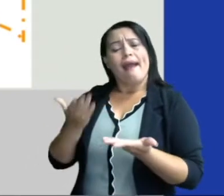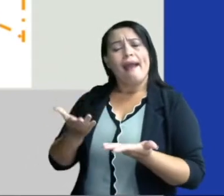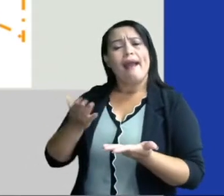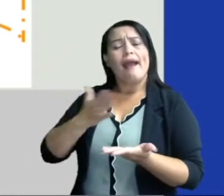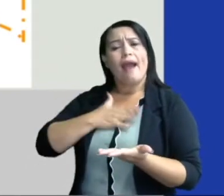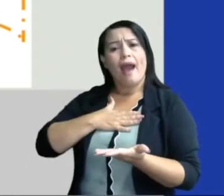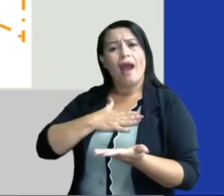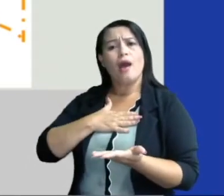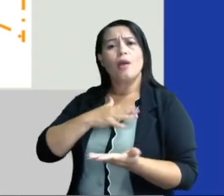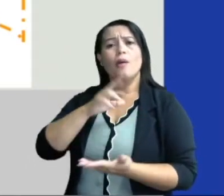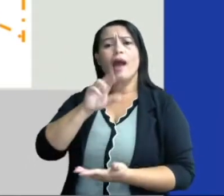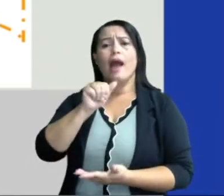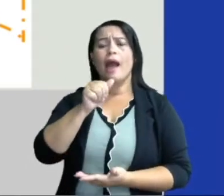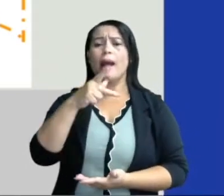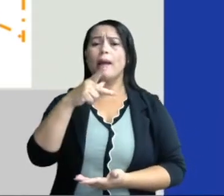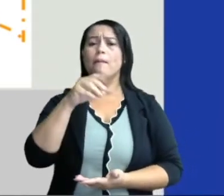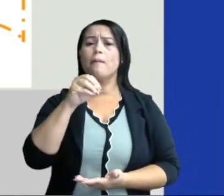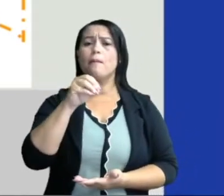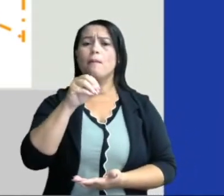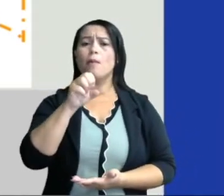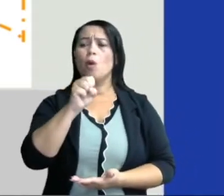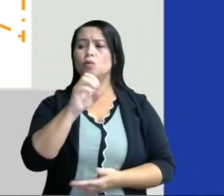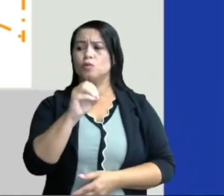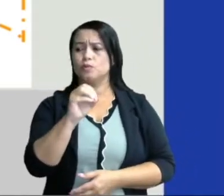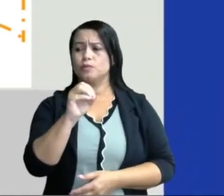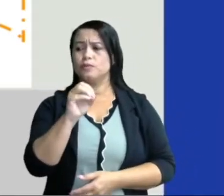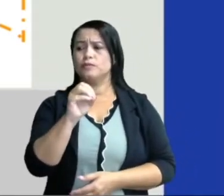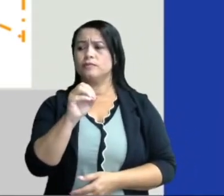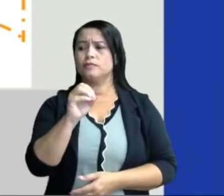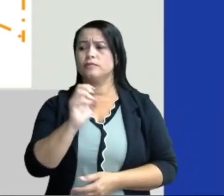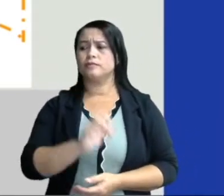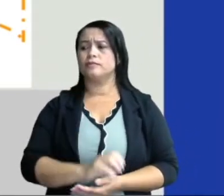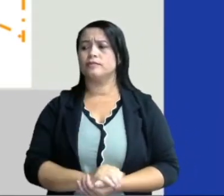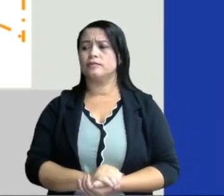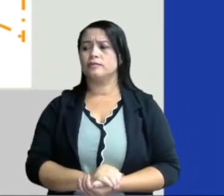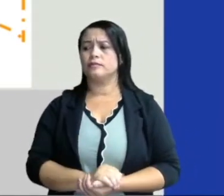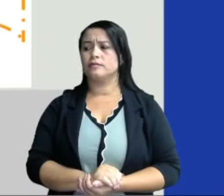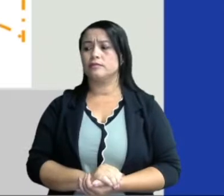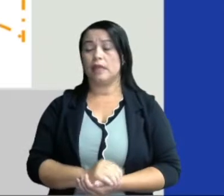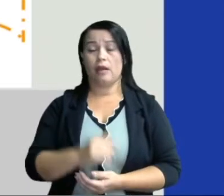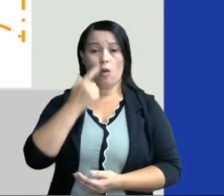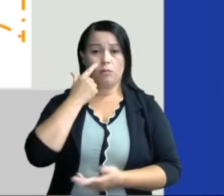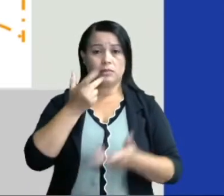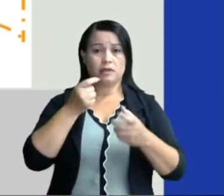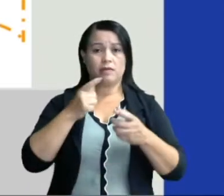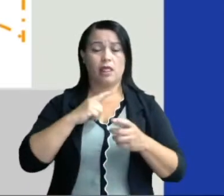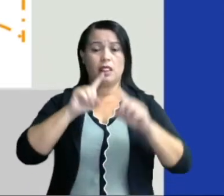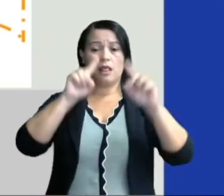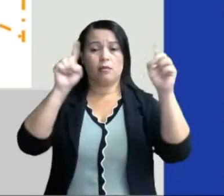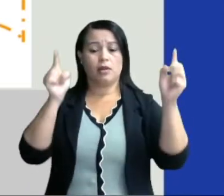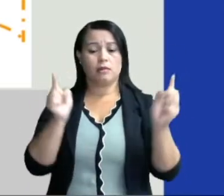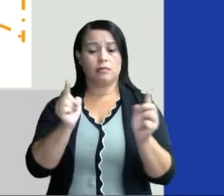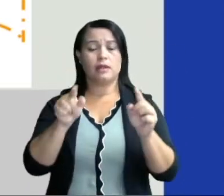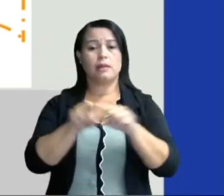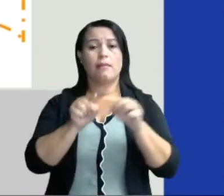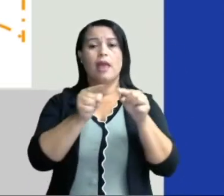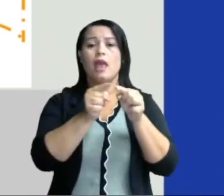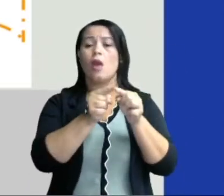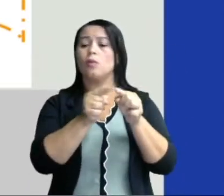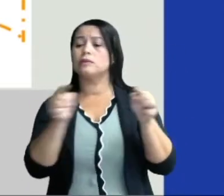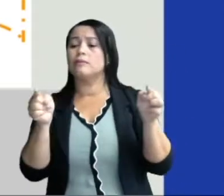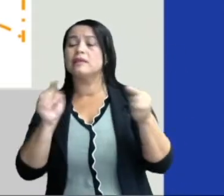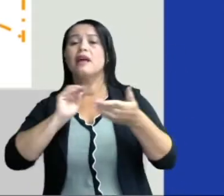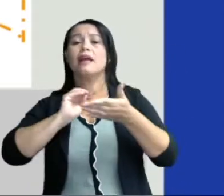que nessa carta a gente tem uns espaços, tá certo? E a gente tem entre parênteses algumas palavras que eu vou